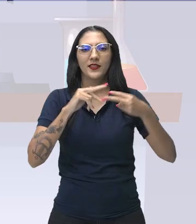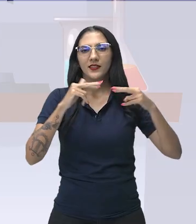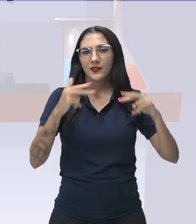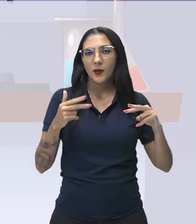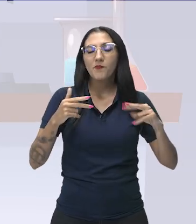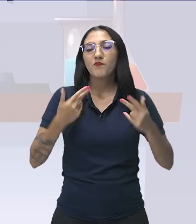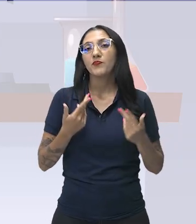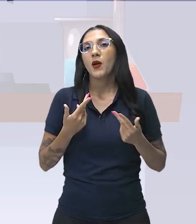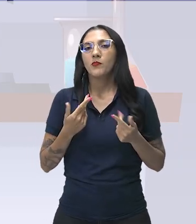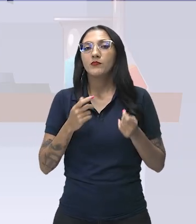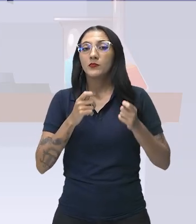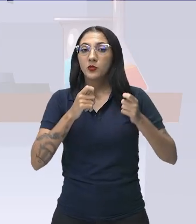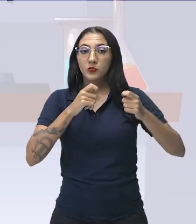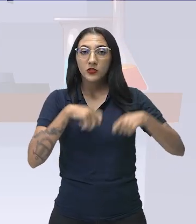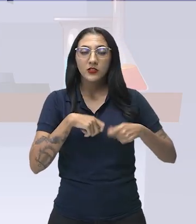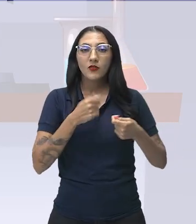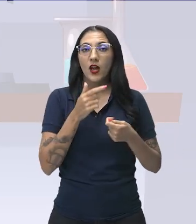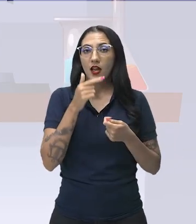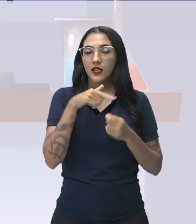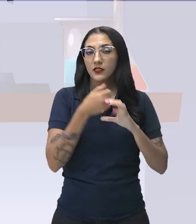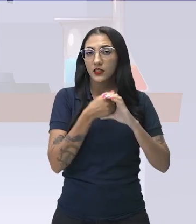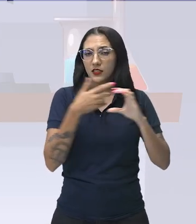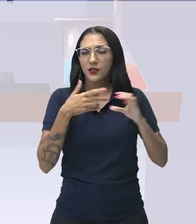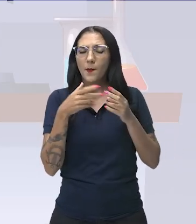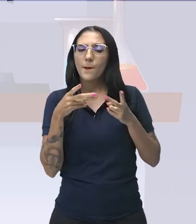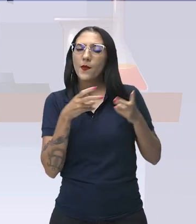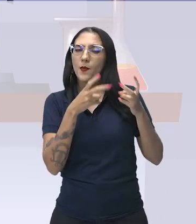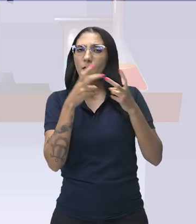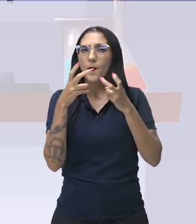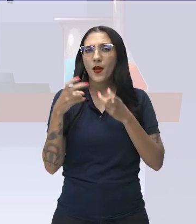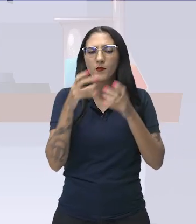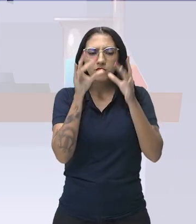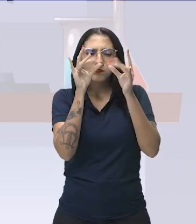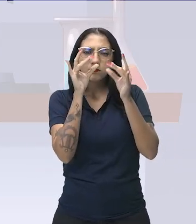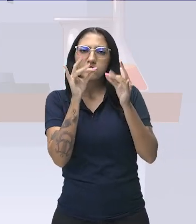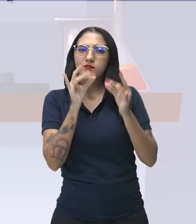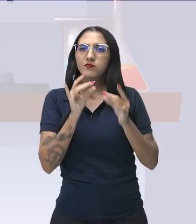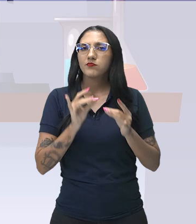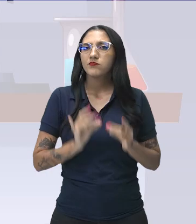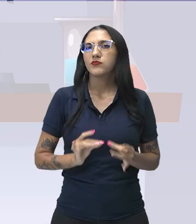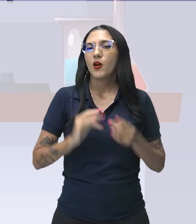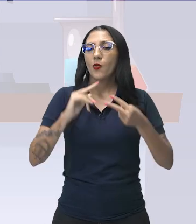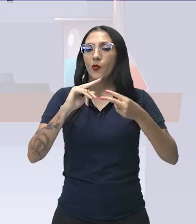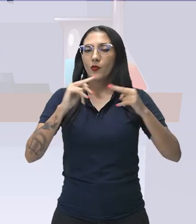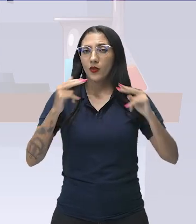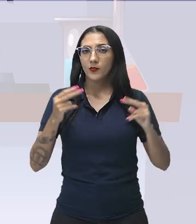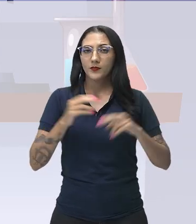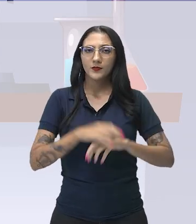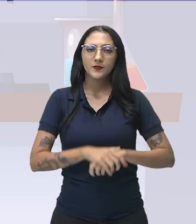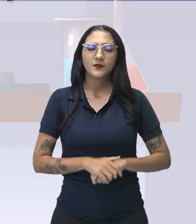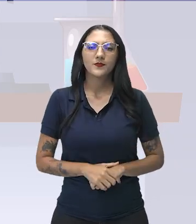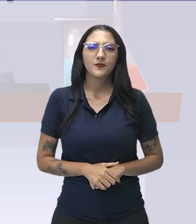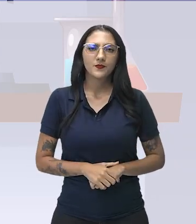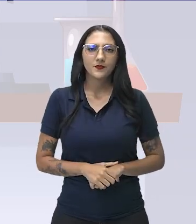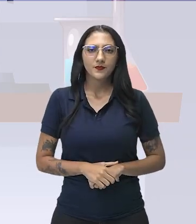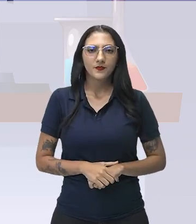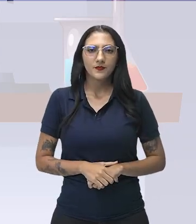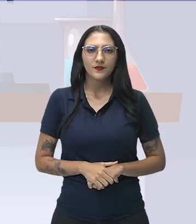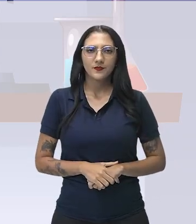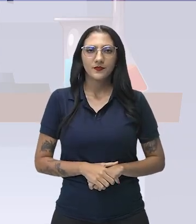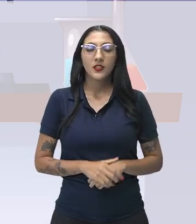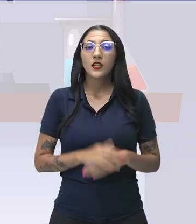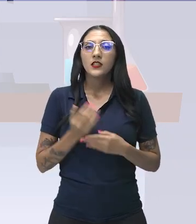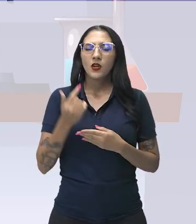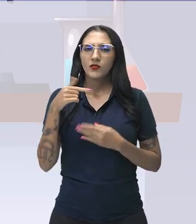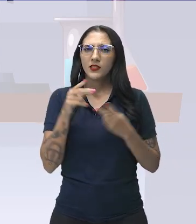poderemos, então, a partir desse procedimento, visualizar o DNA de forma simples e eficiente. Vocês perceberam que para